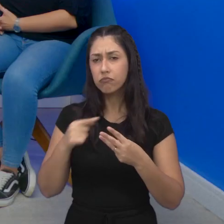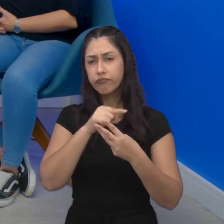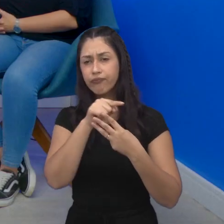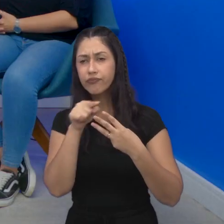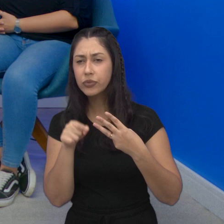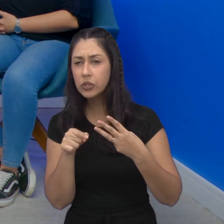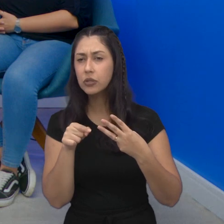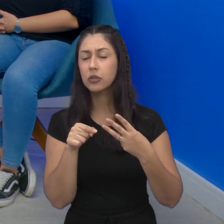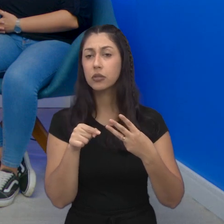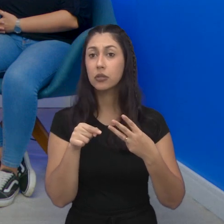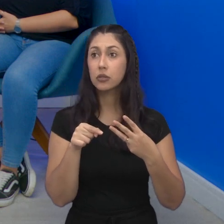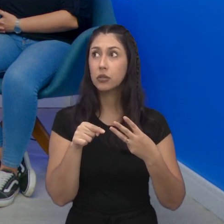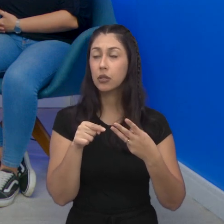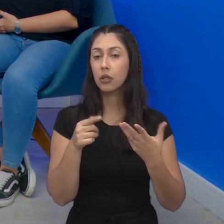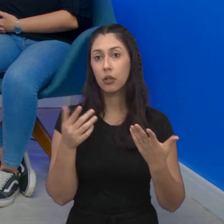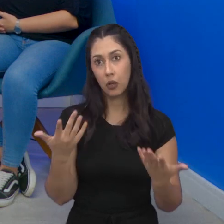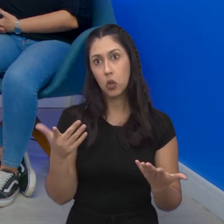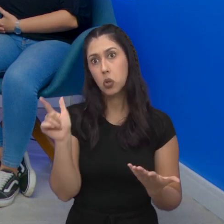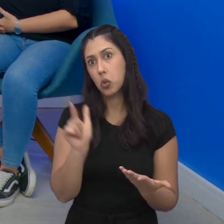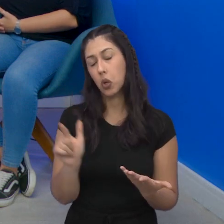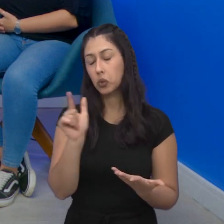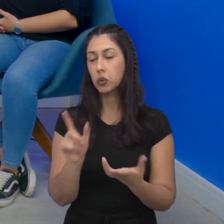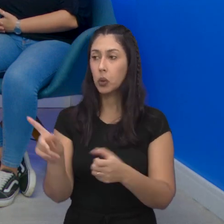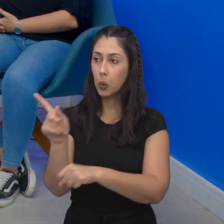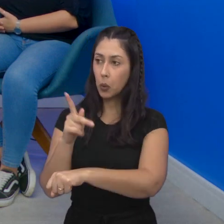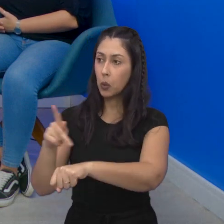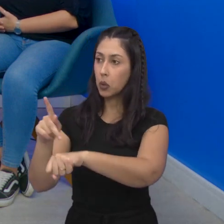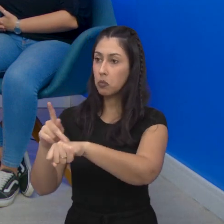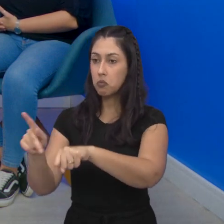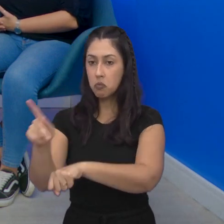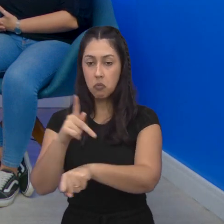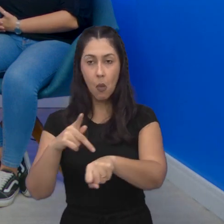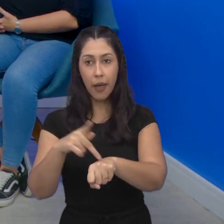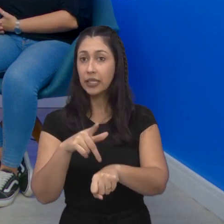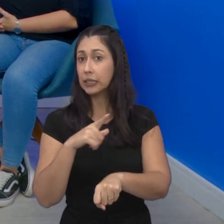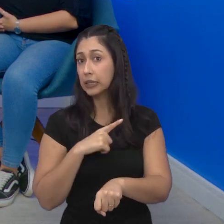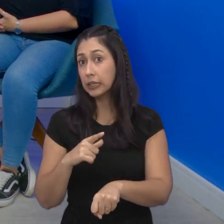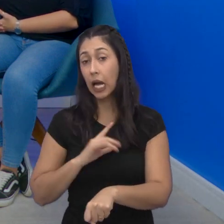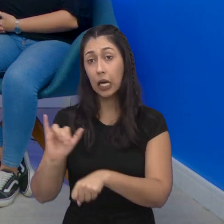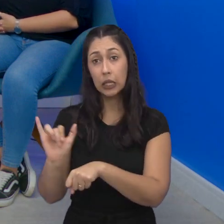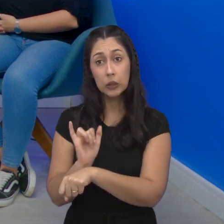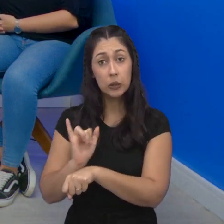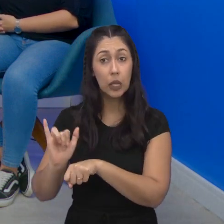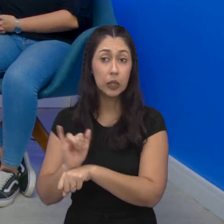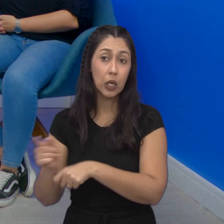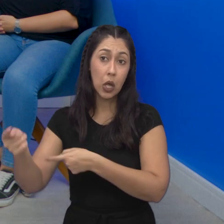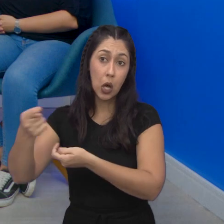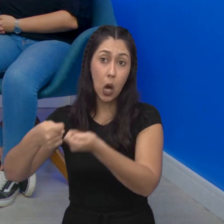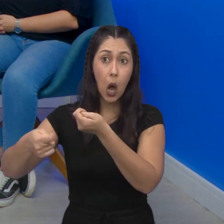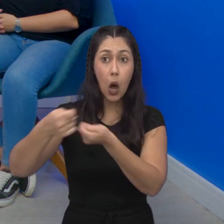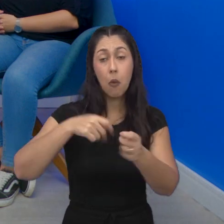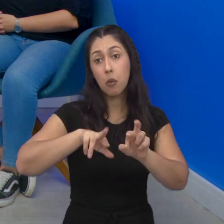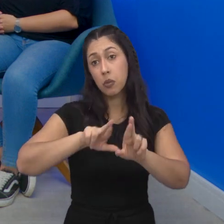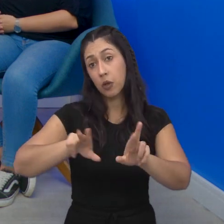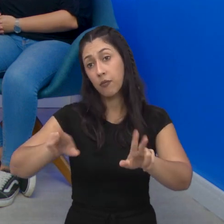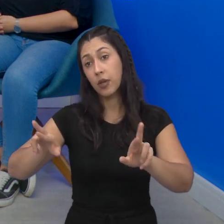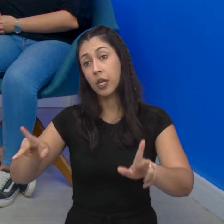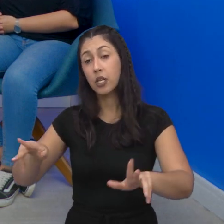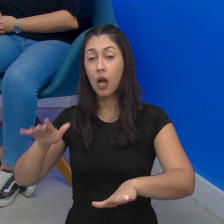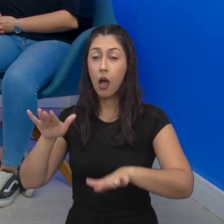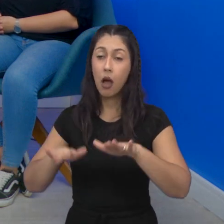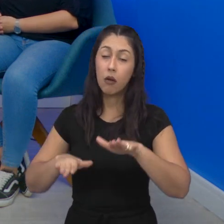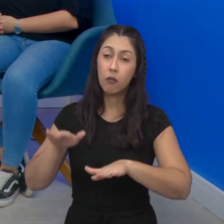disso, né, por exemplo, os países, claro, têm modelos econômicos diferentes, muitas vezes, e